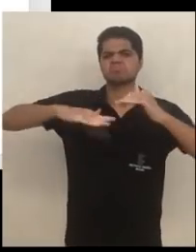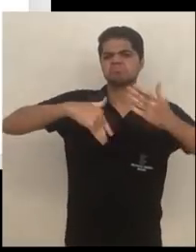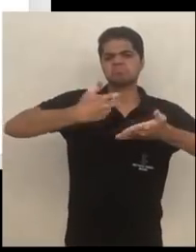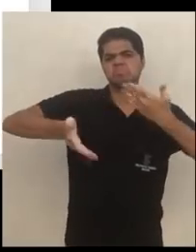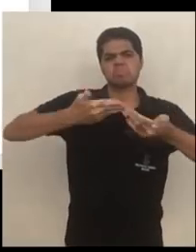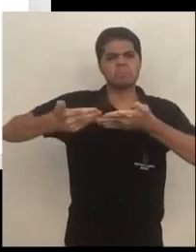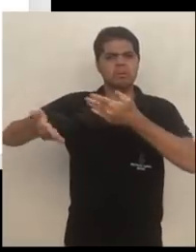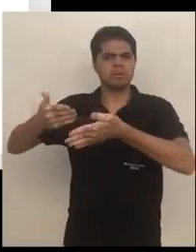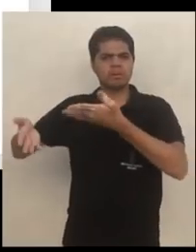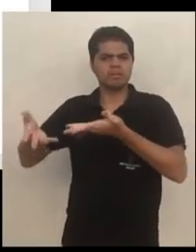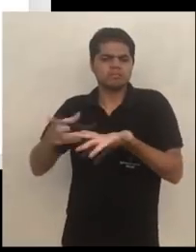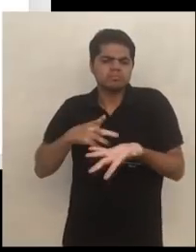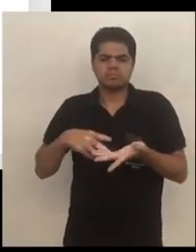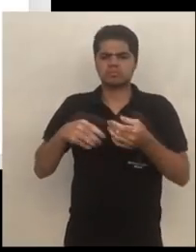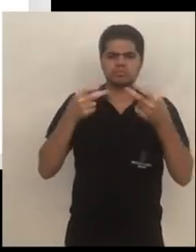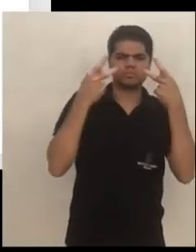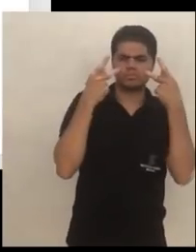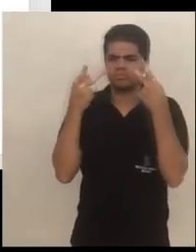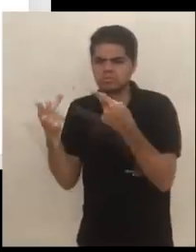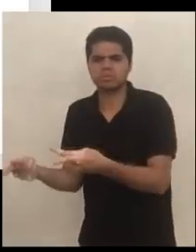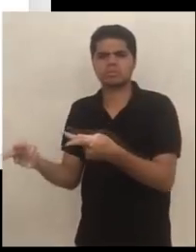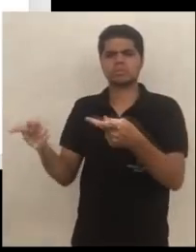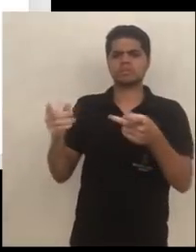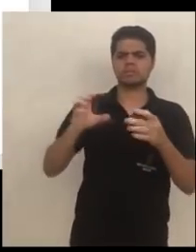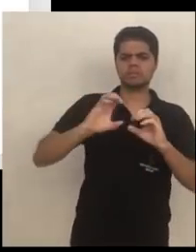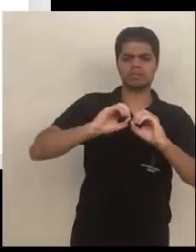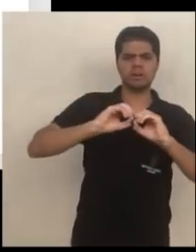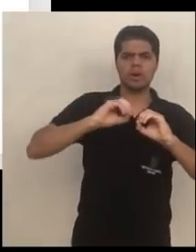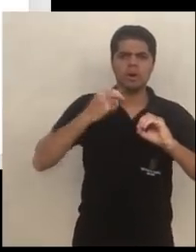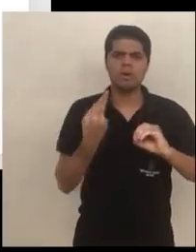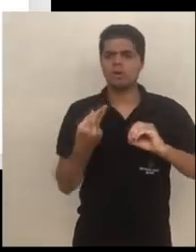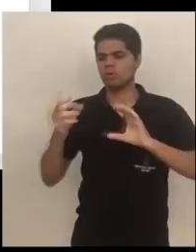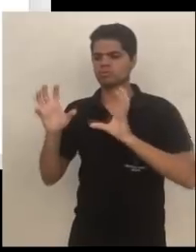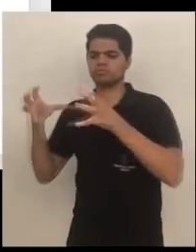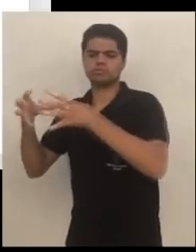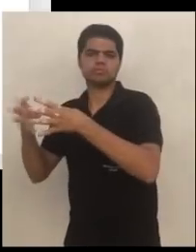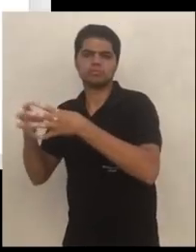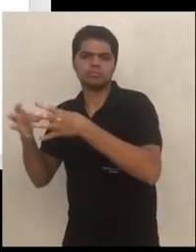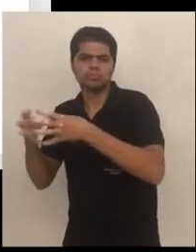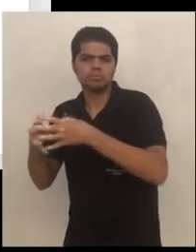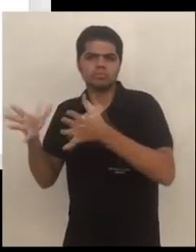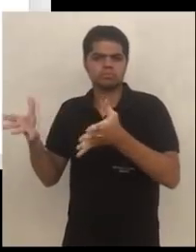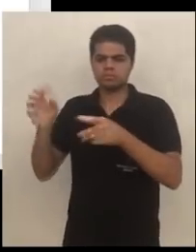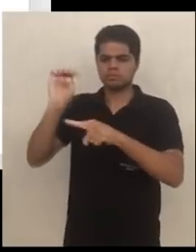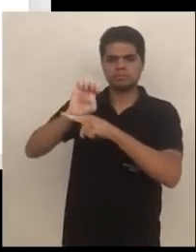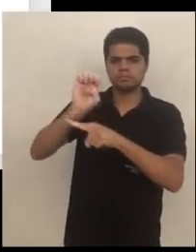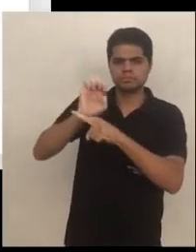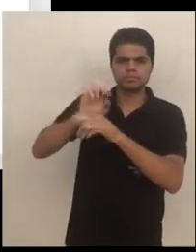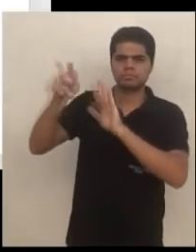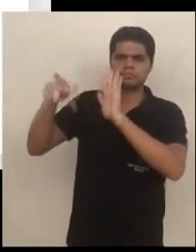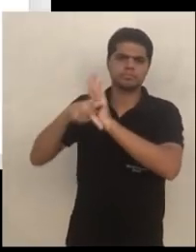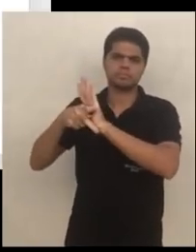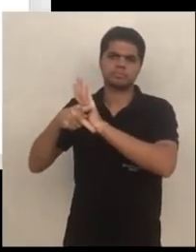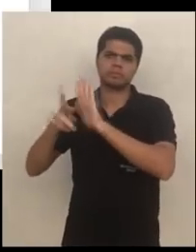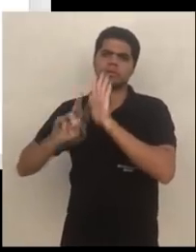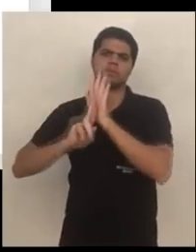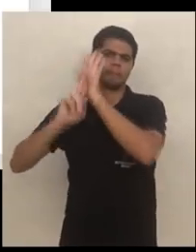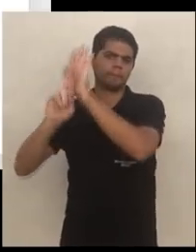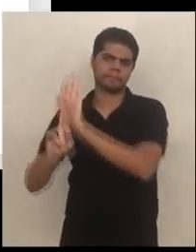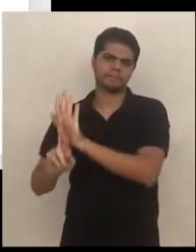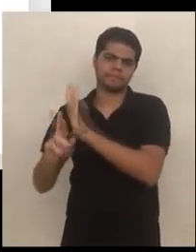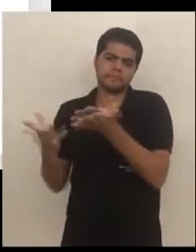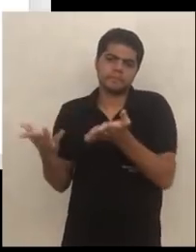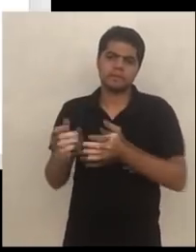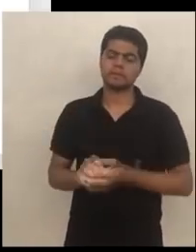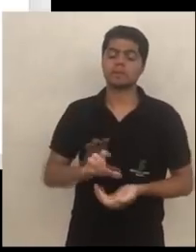auditoria, por certificação participativa com a PAC Rede Povos da Mata aqui no estado, ou cadastrar a sua OCS